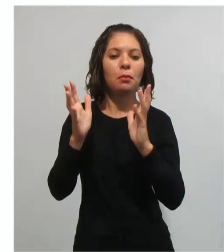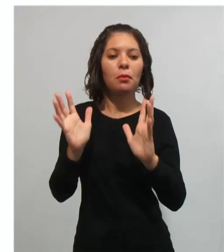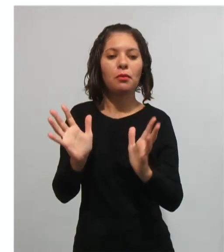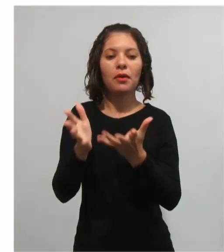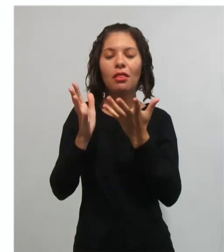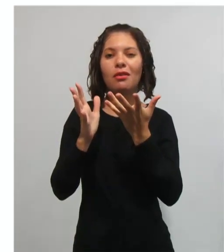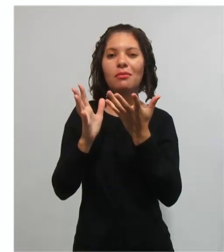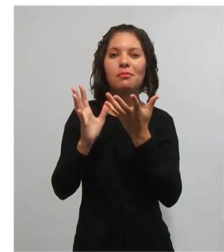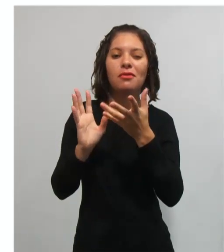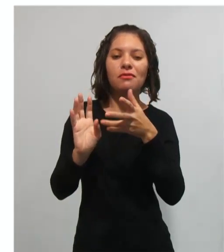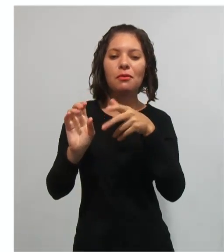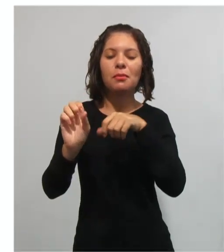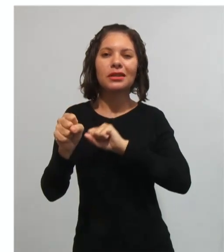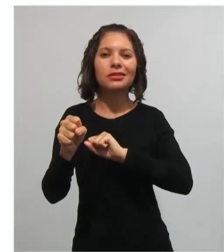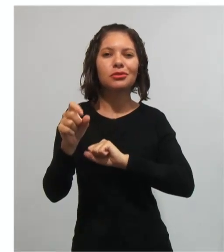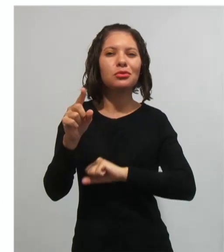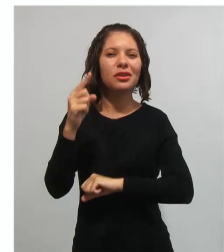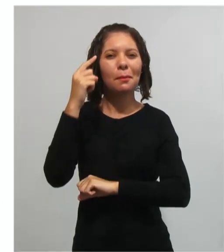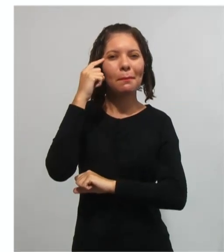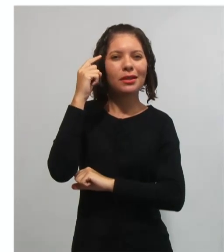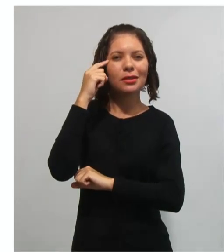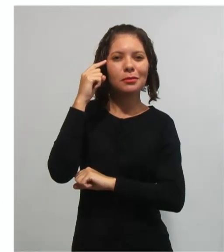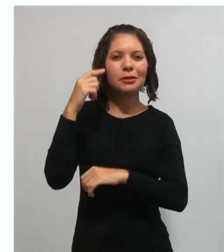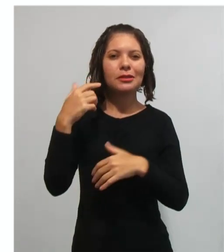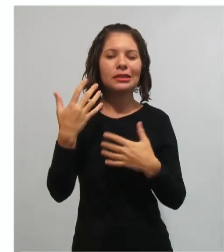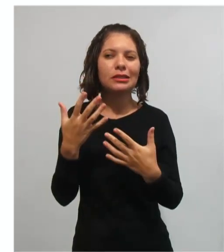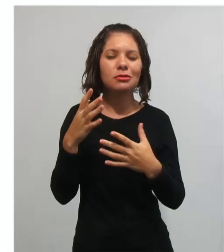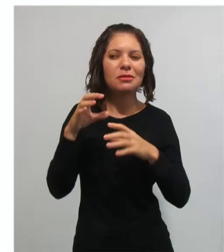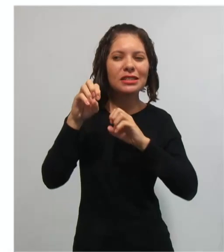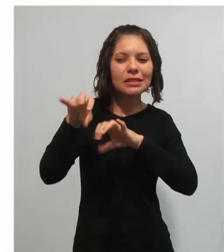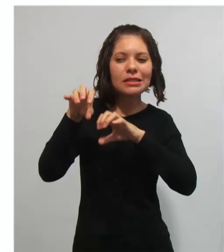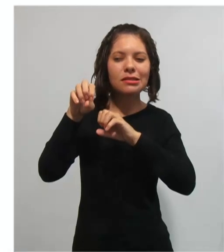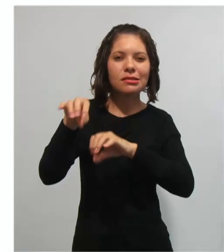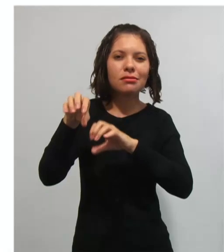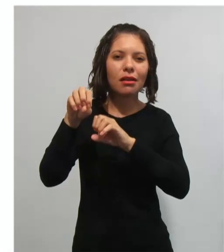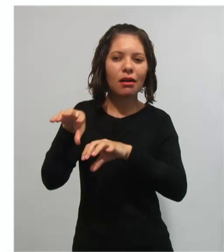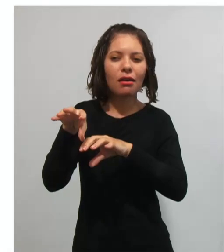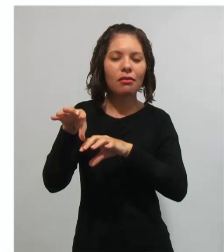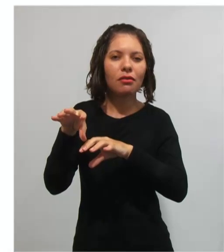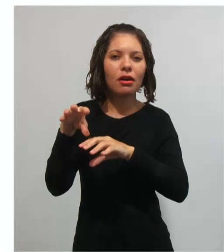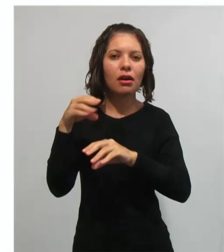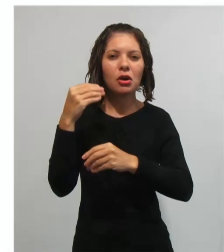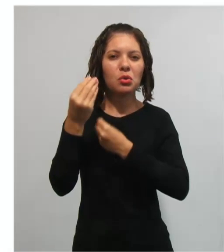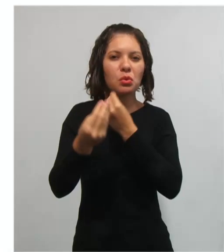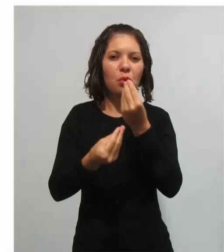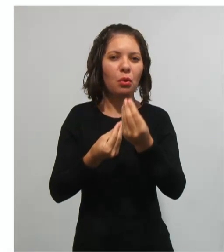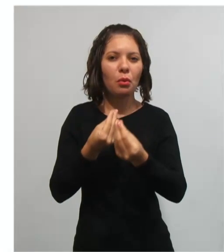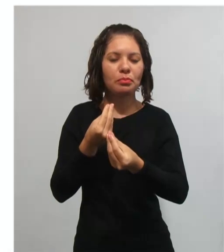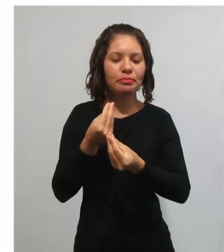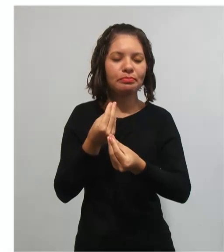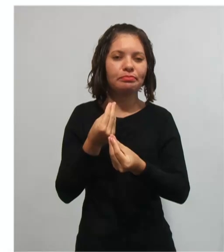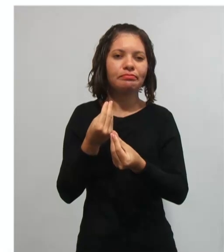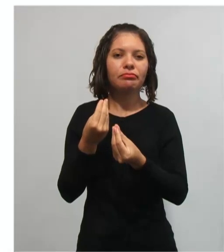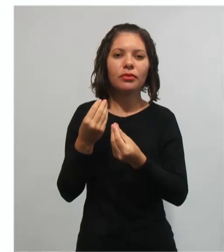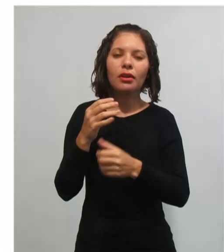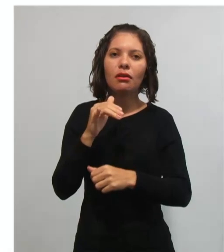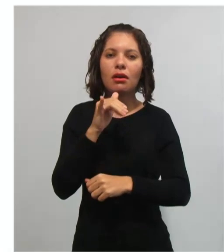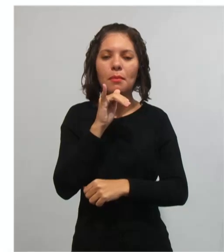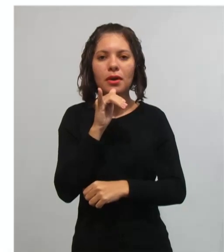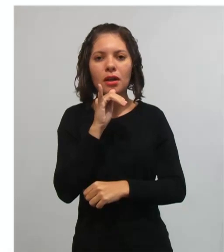para expandir, divulgar, avançar as fronteiras aí por todo o Brasil,